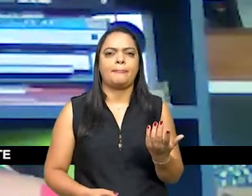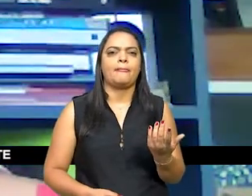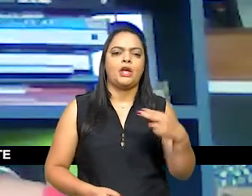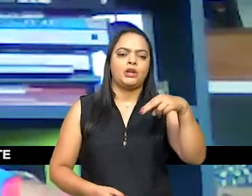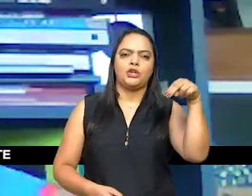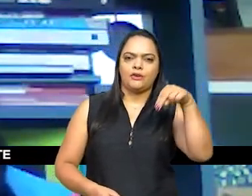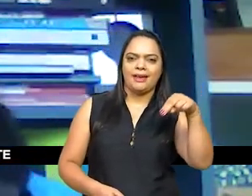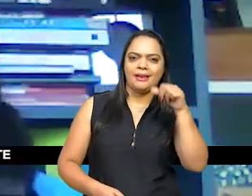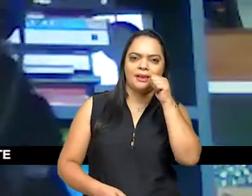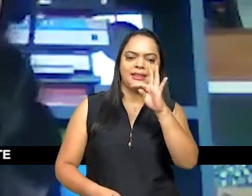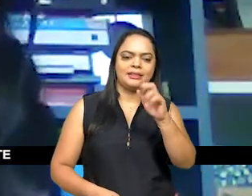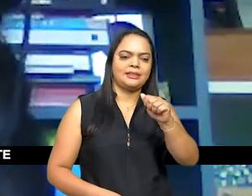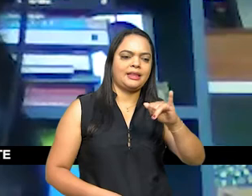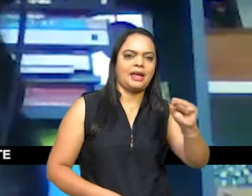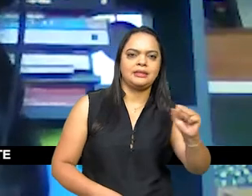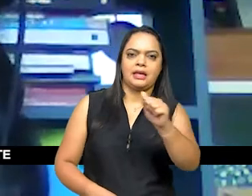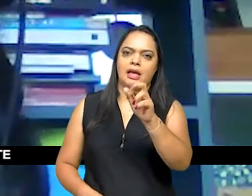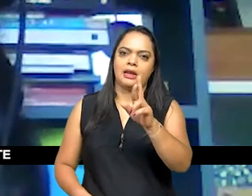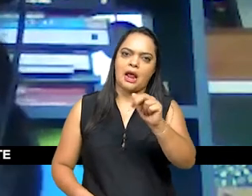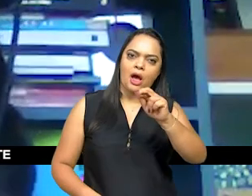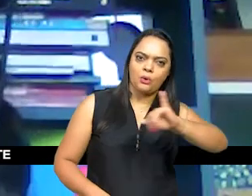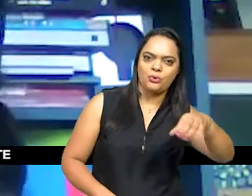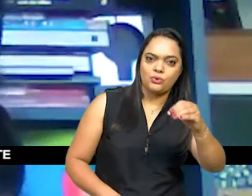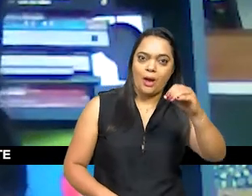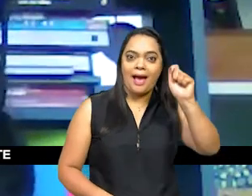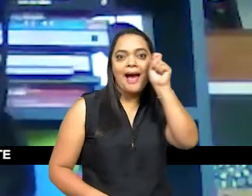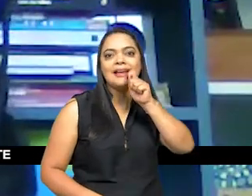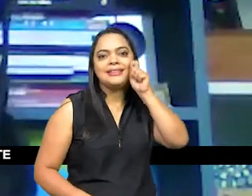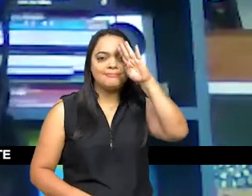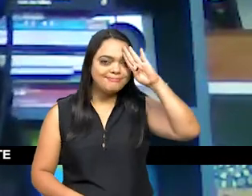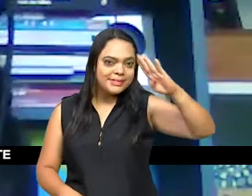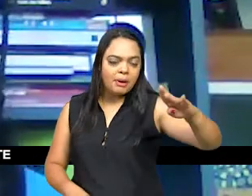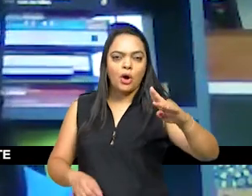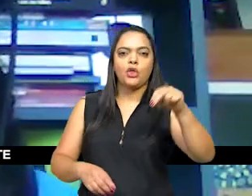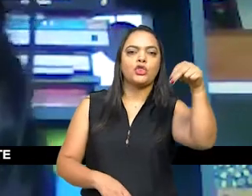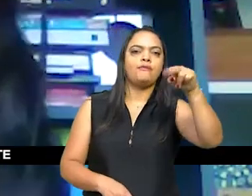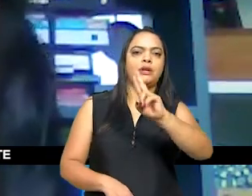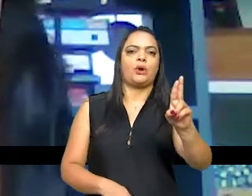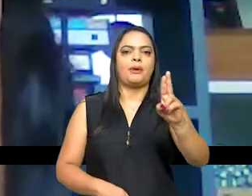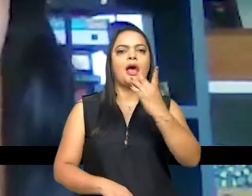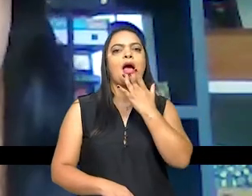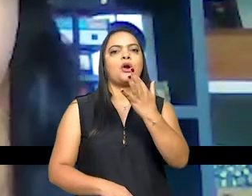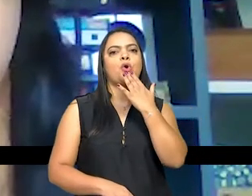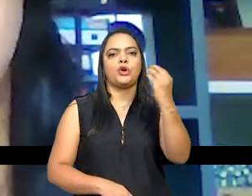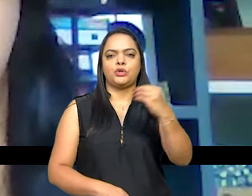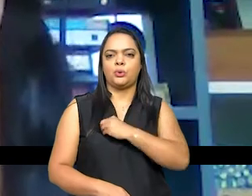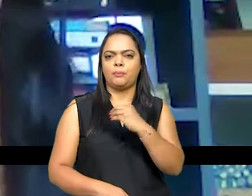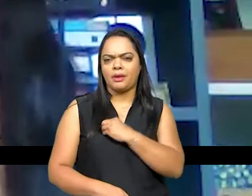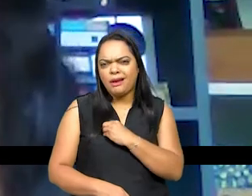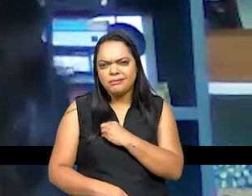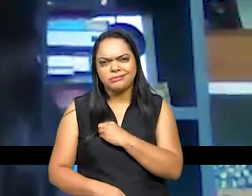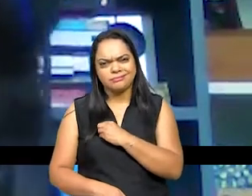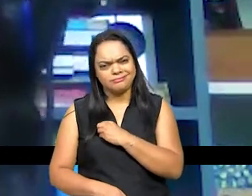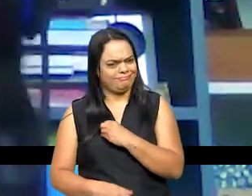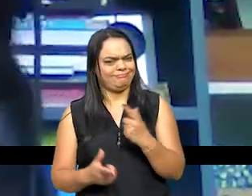Pecado. Já é problemática. Então, assim, a gente tem muitas frentes quando a gente fala em supremacia branca. E eu acho